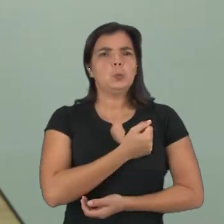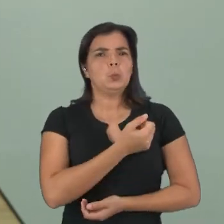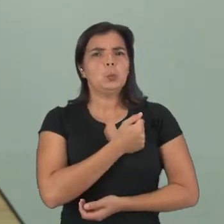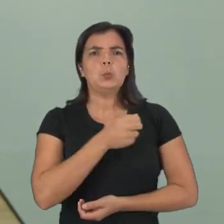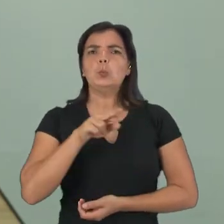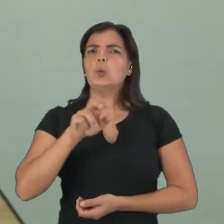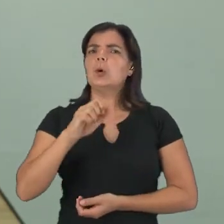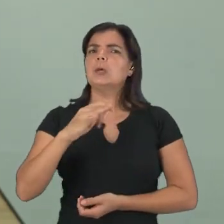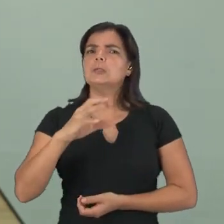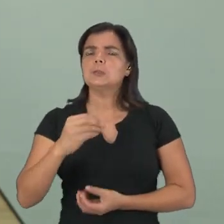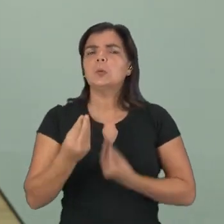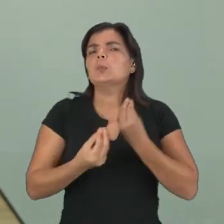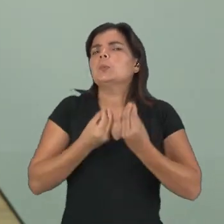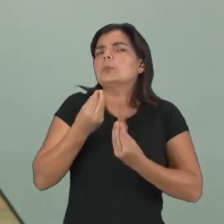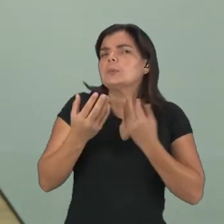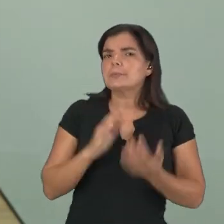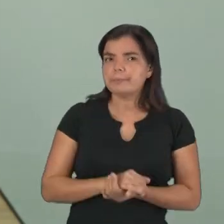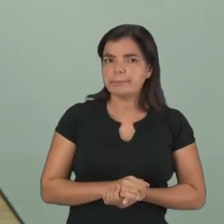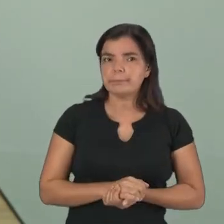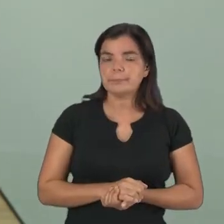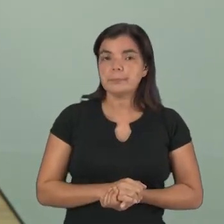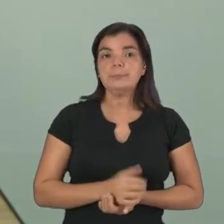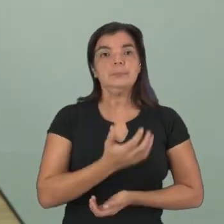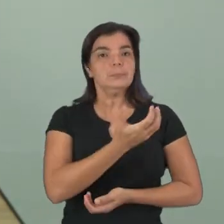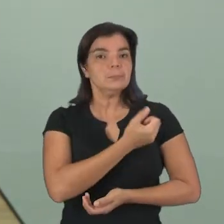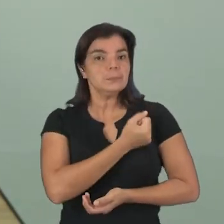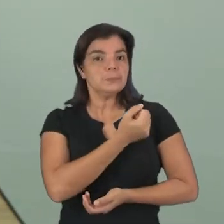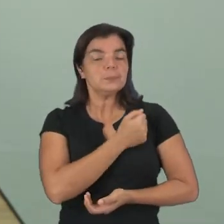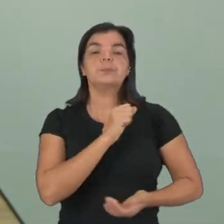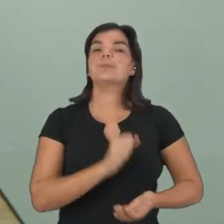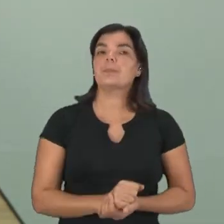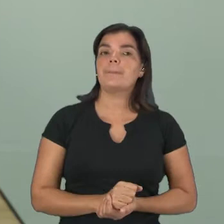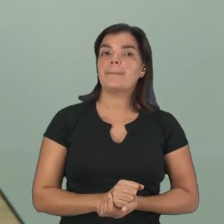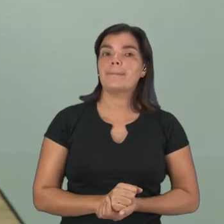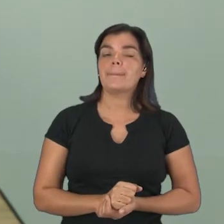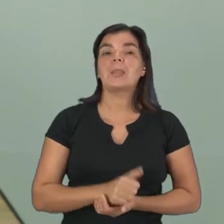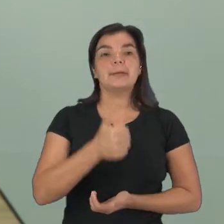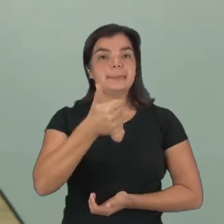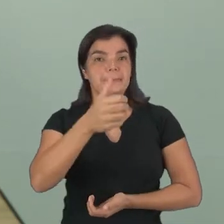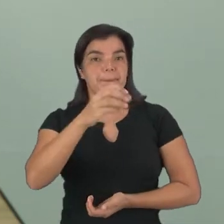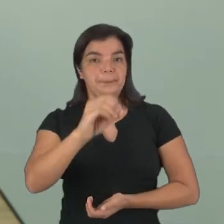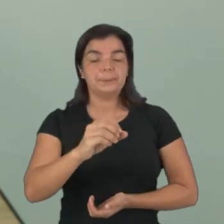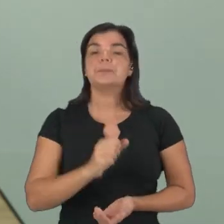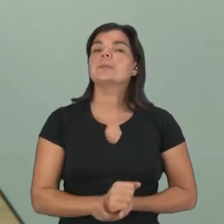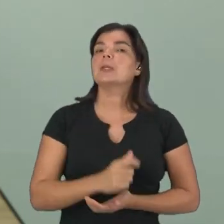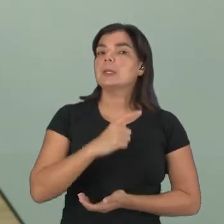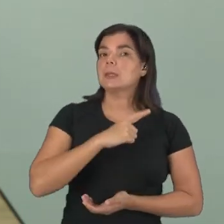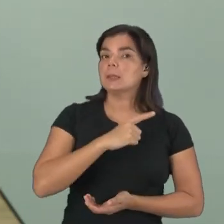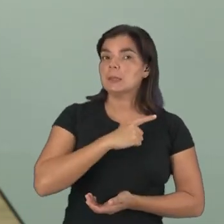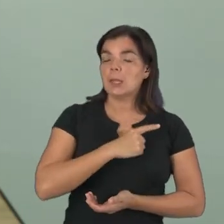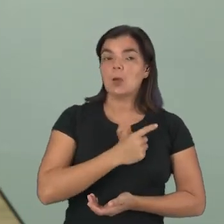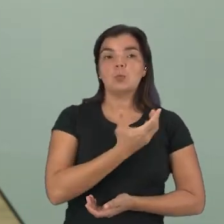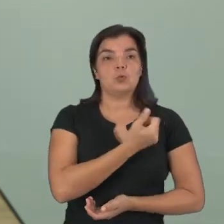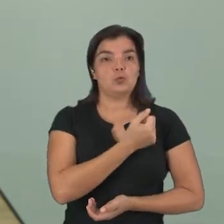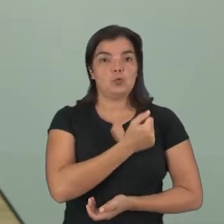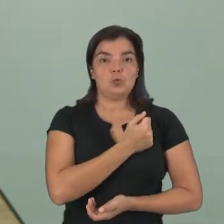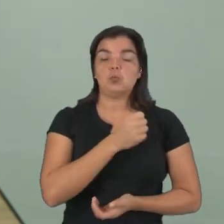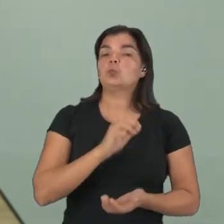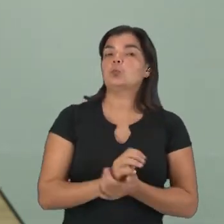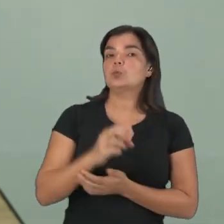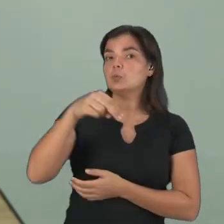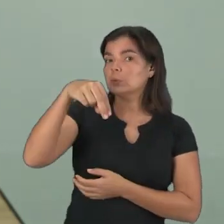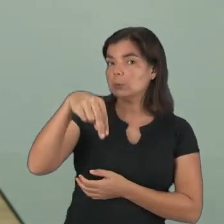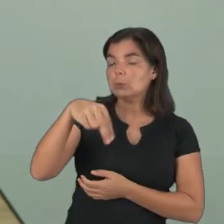que vai se tratar isso? Vai se tratar dos números na sua forma decimal. Temos os números natural, que